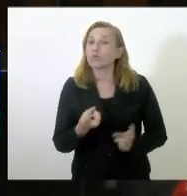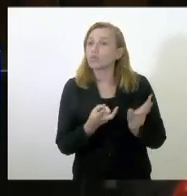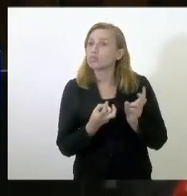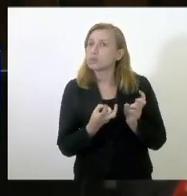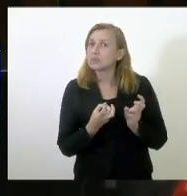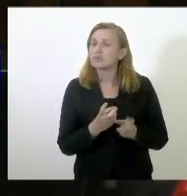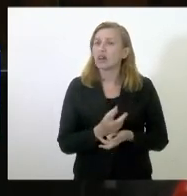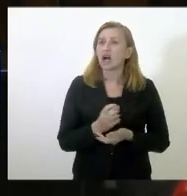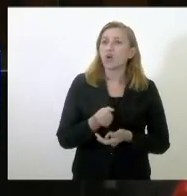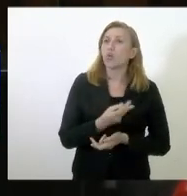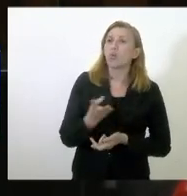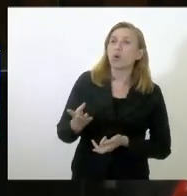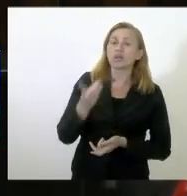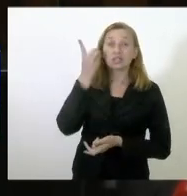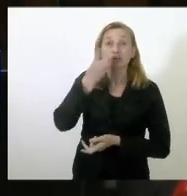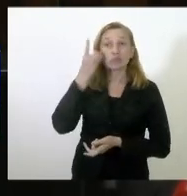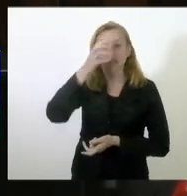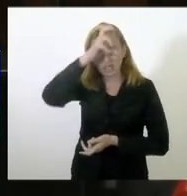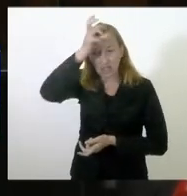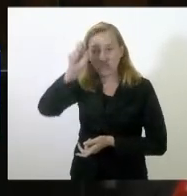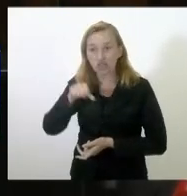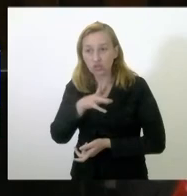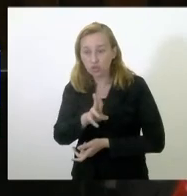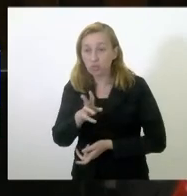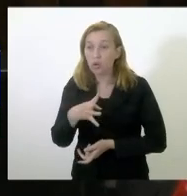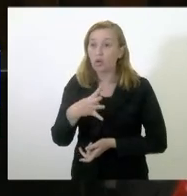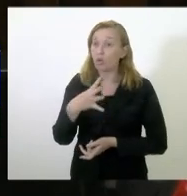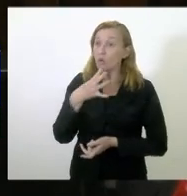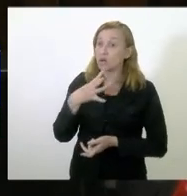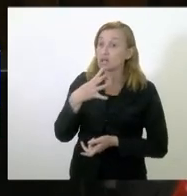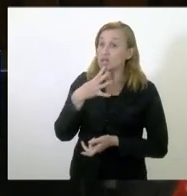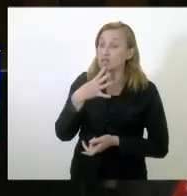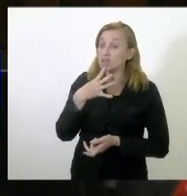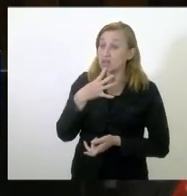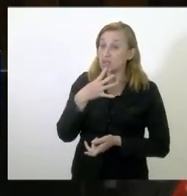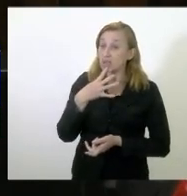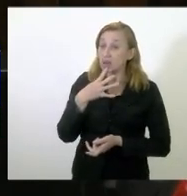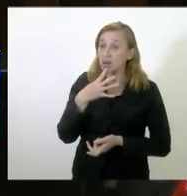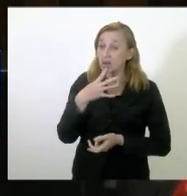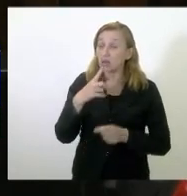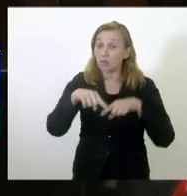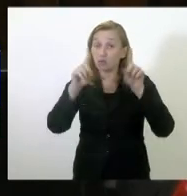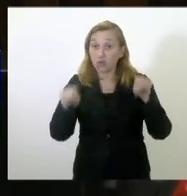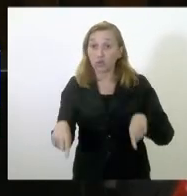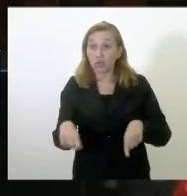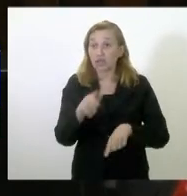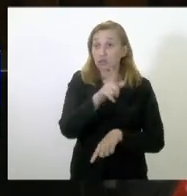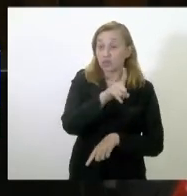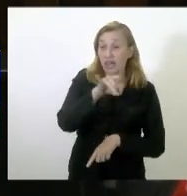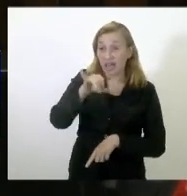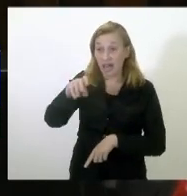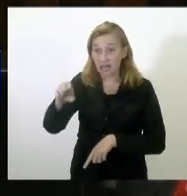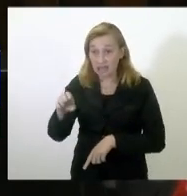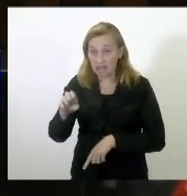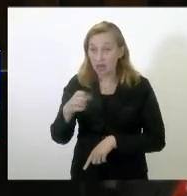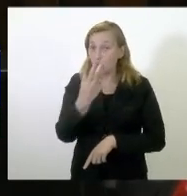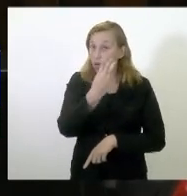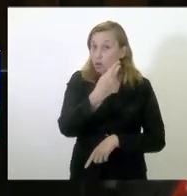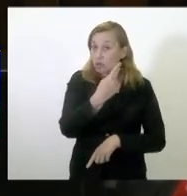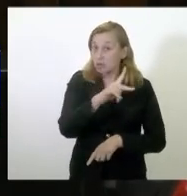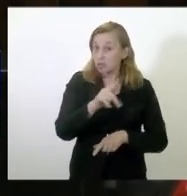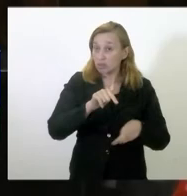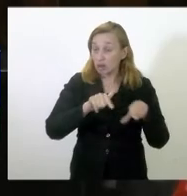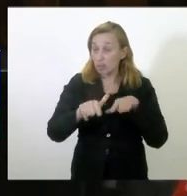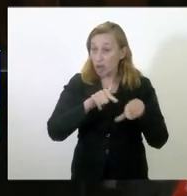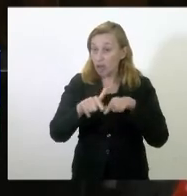observar o quanto a deputada Tia Ju é reconhecida pelos servidores do Degase, pelo trabalho que vem fazendo ao longo de seus mandatos, e também